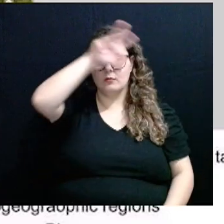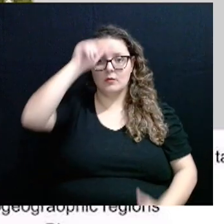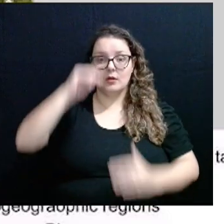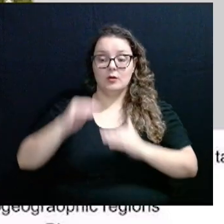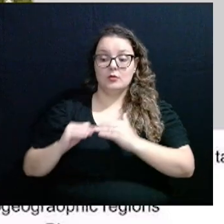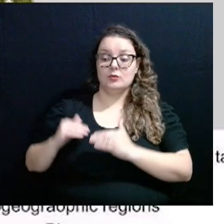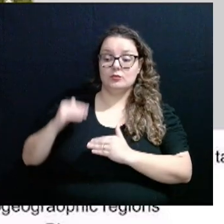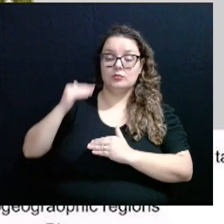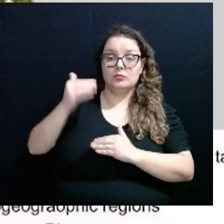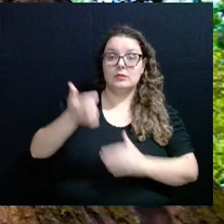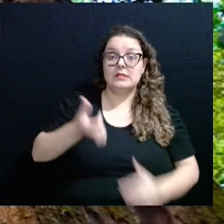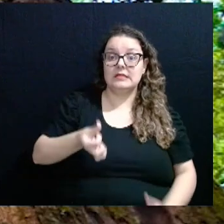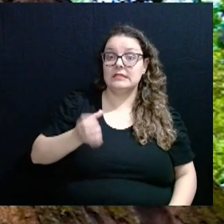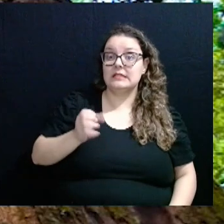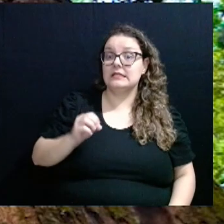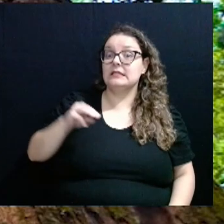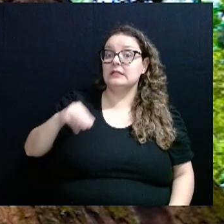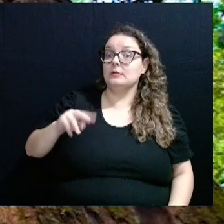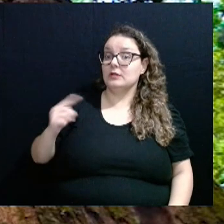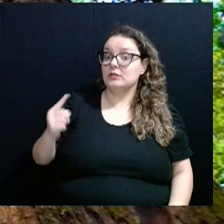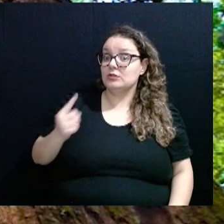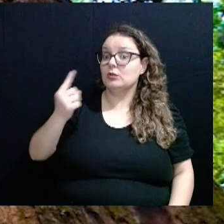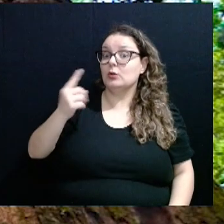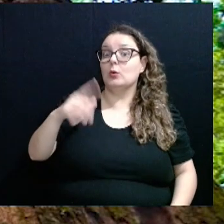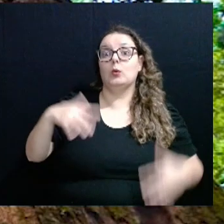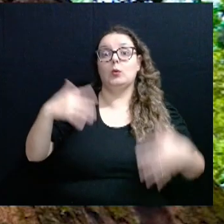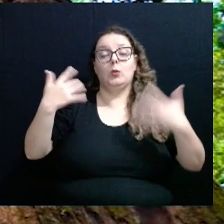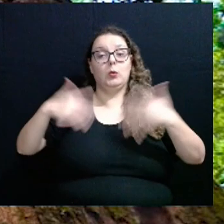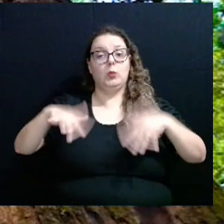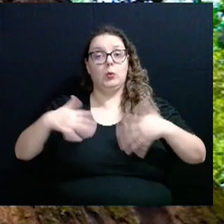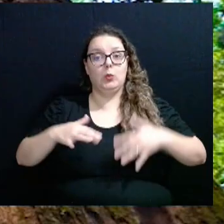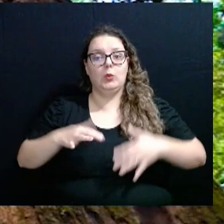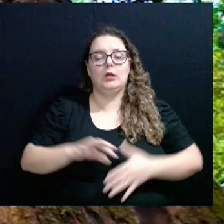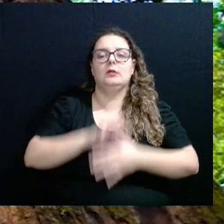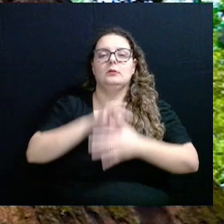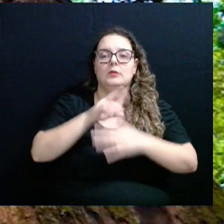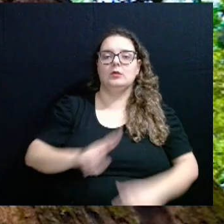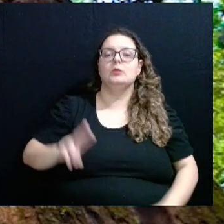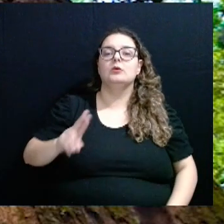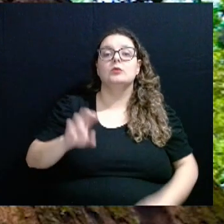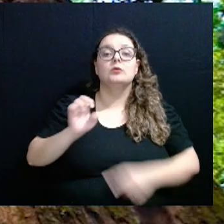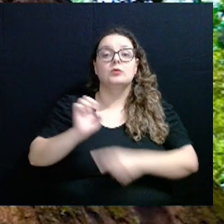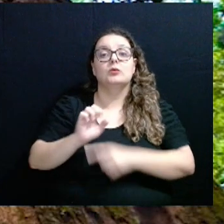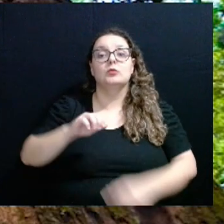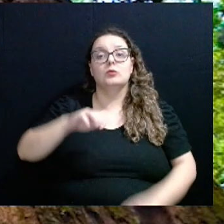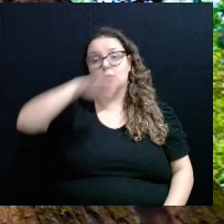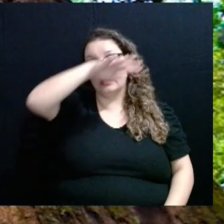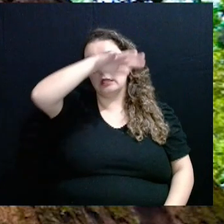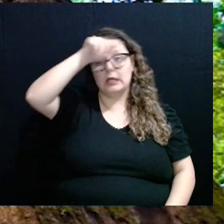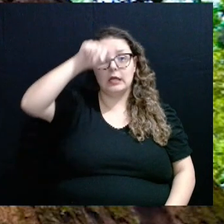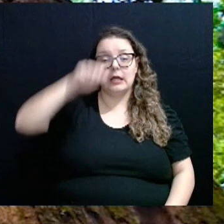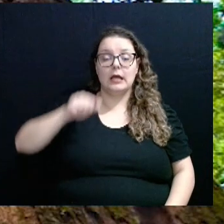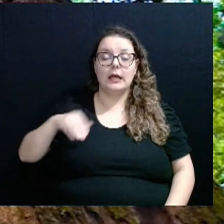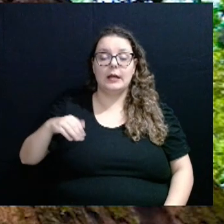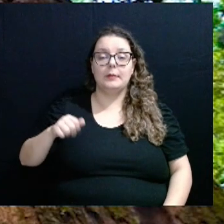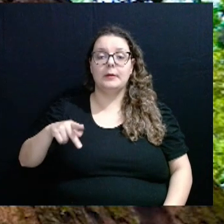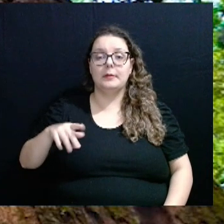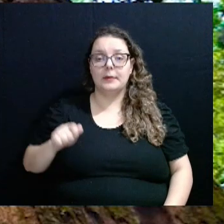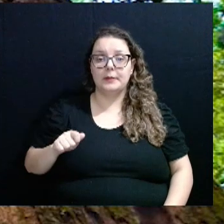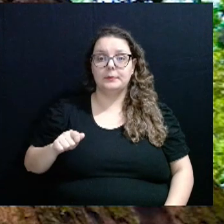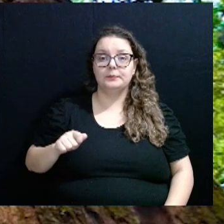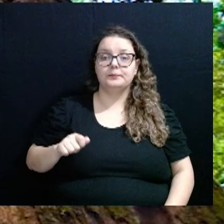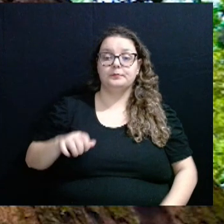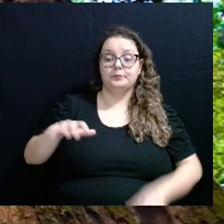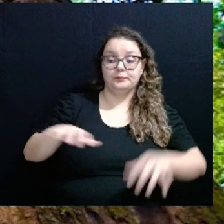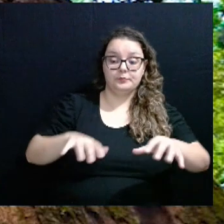60 metros de altura. Liderada pela Universidade do Estado do Amapá, a pesquisa Mapeando a Densidade